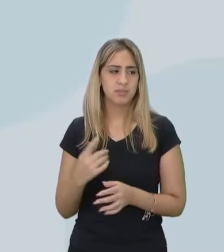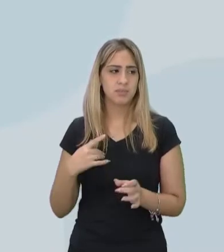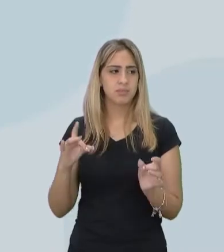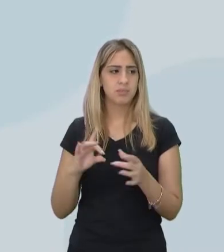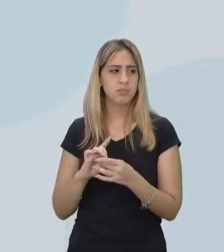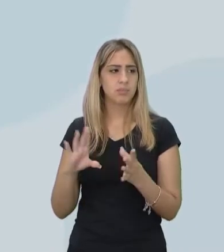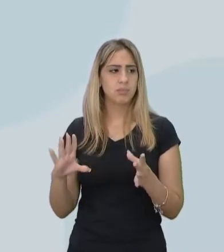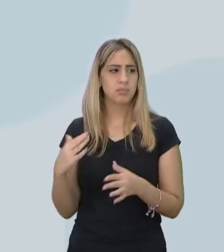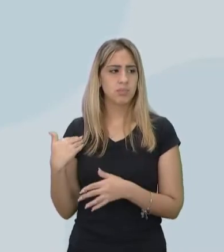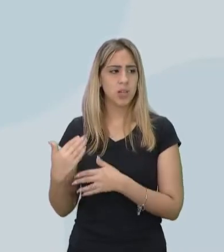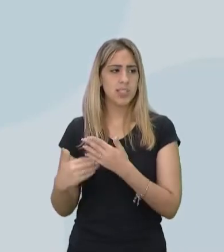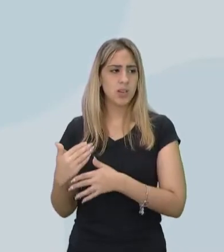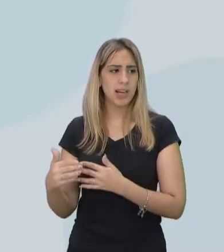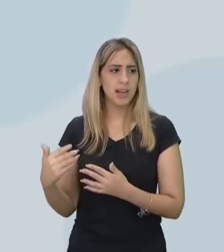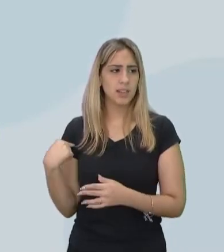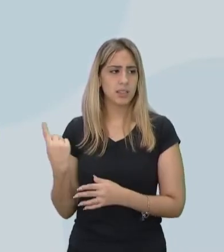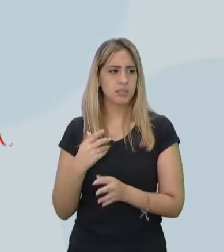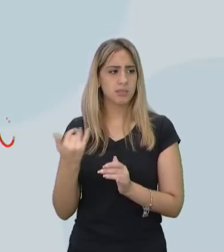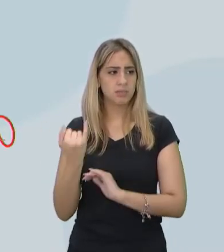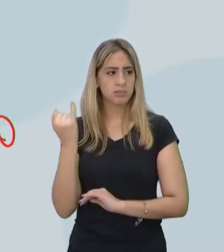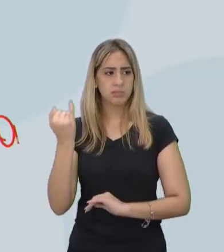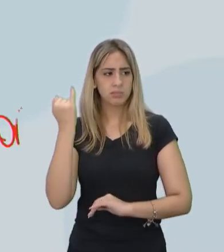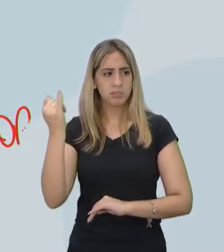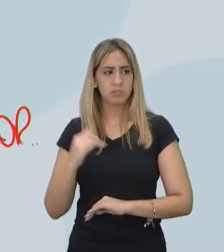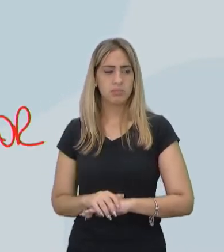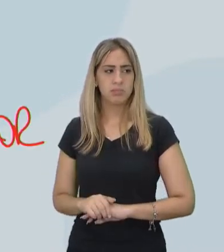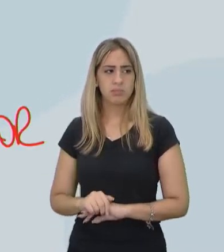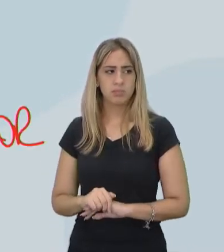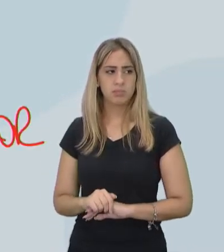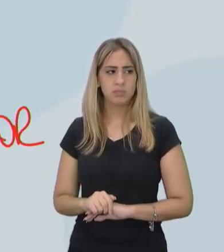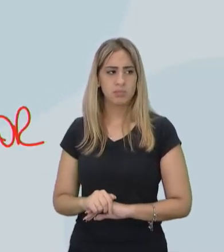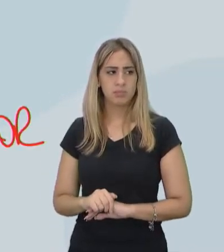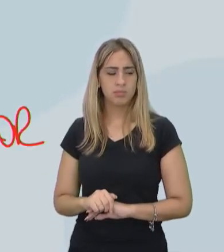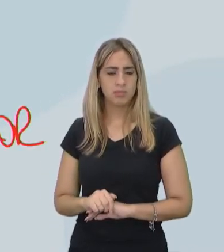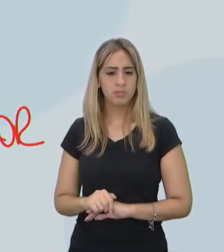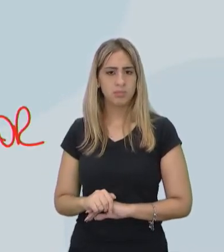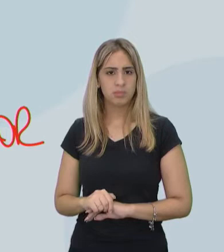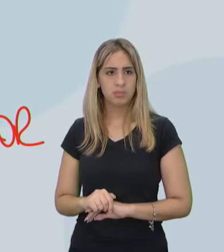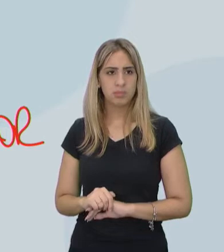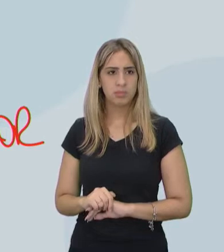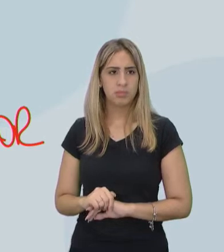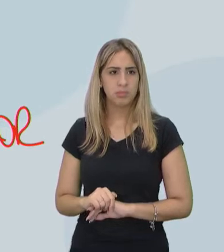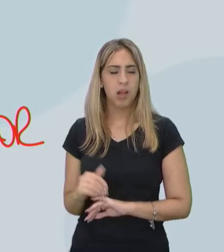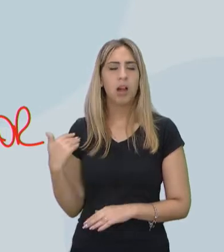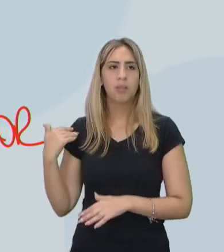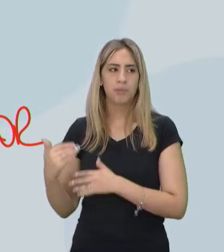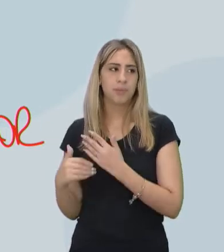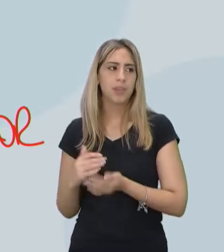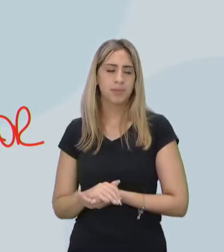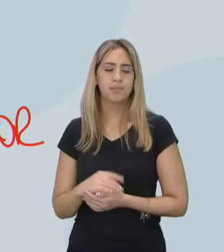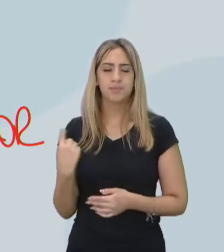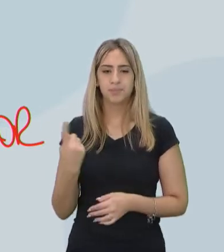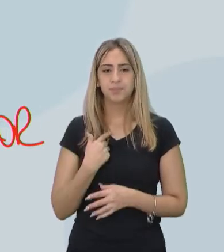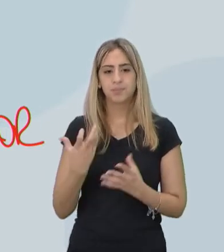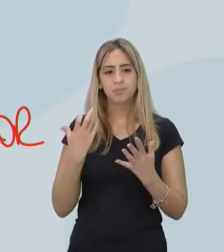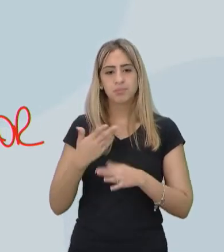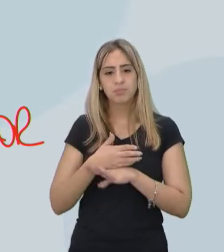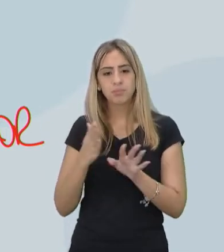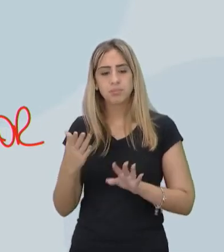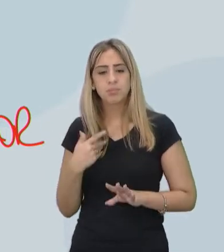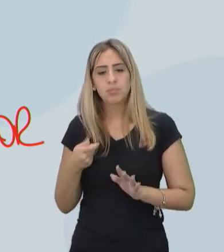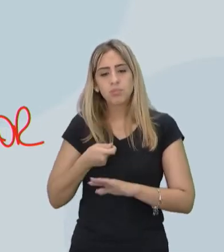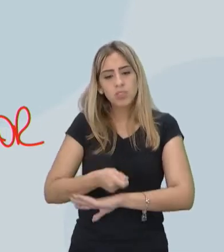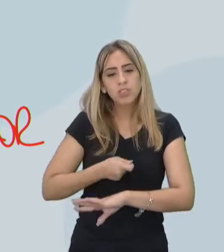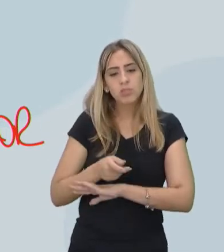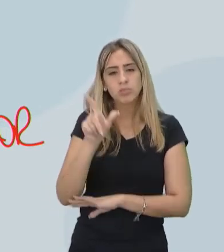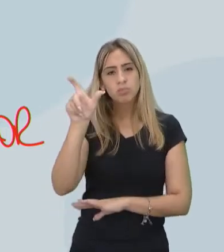eu acho que isso é importante. também, né, Tony? Sim, será que eu tô atropelando a Bianca? Deixa eu ver. Não, quase... Bianca, quase que ele escreveu investidor em